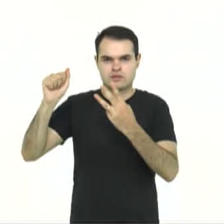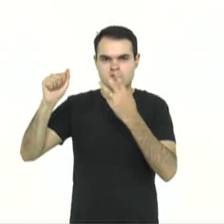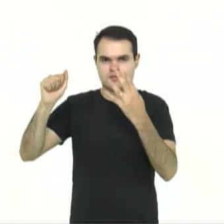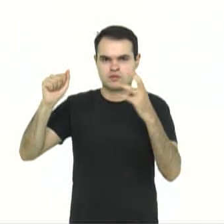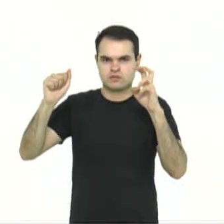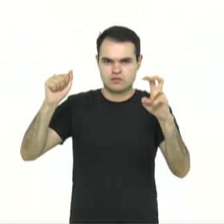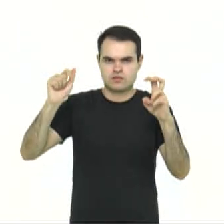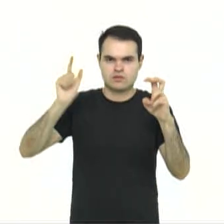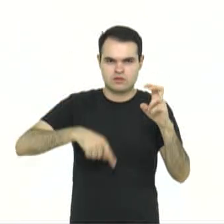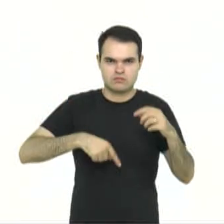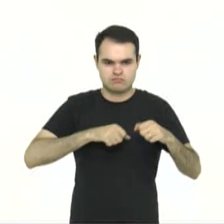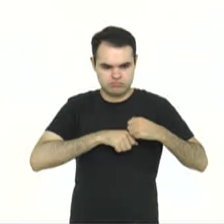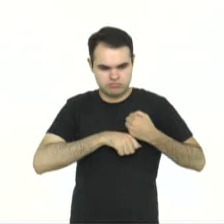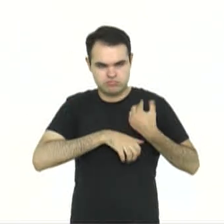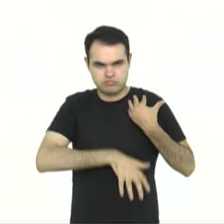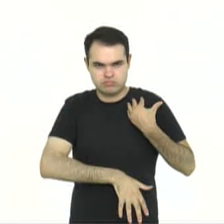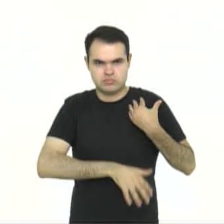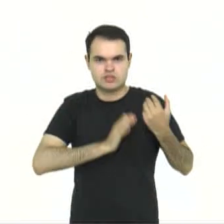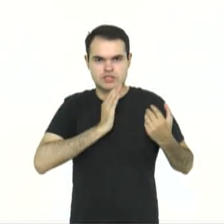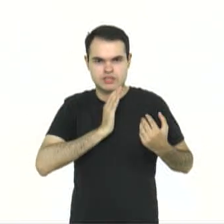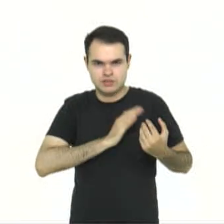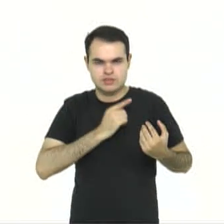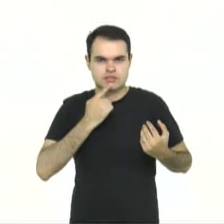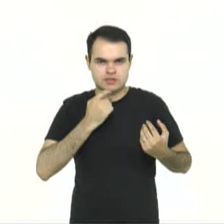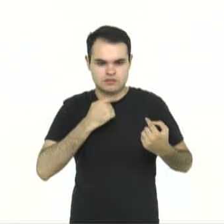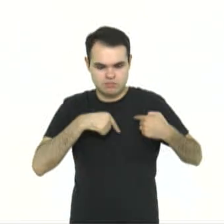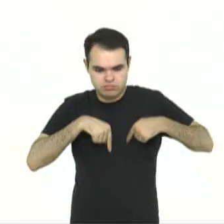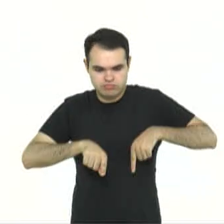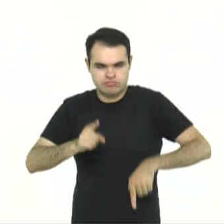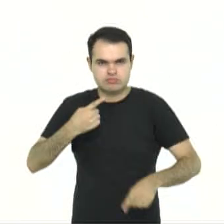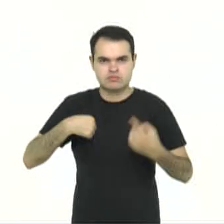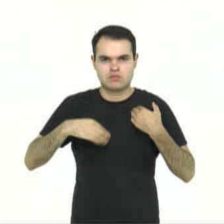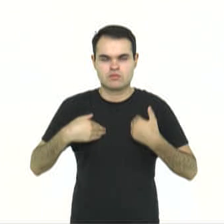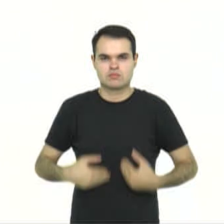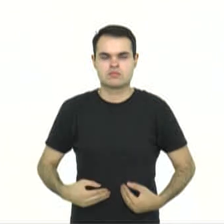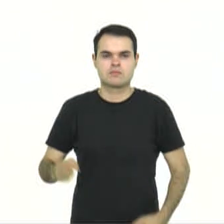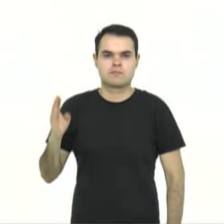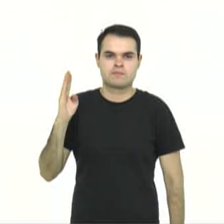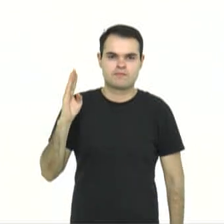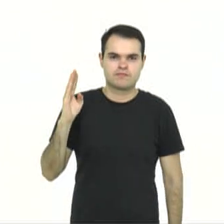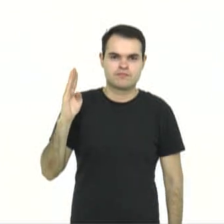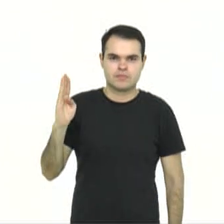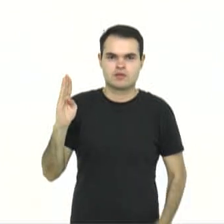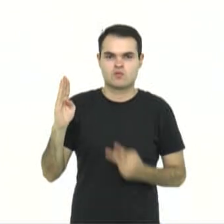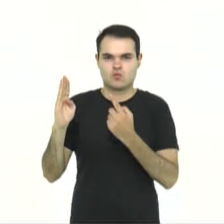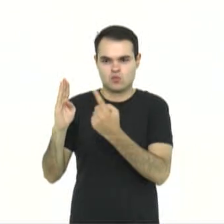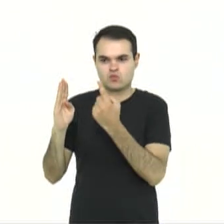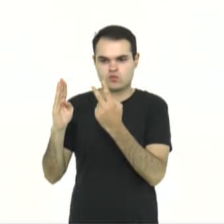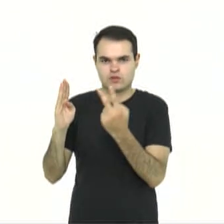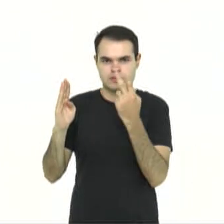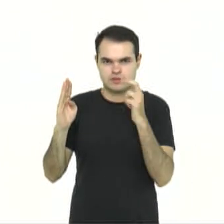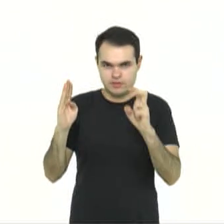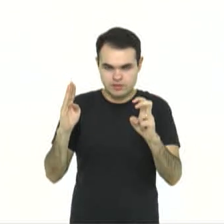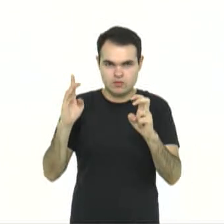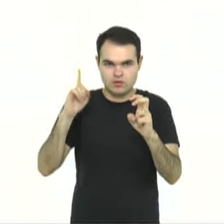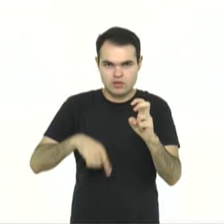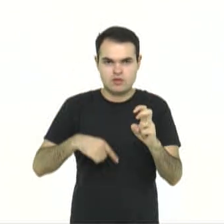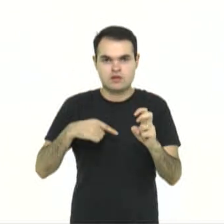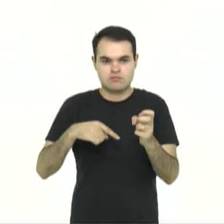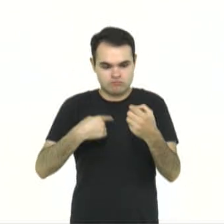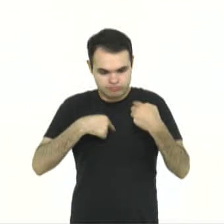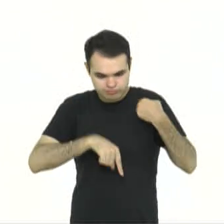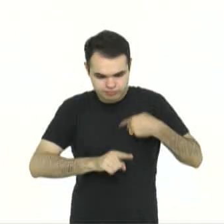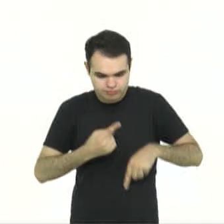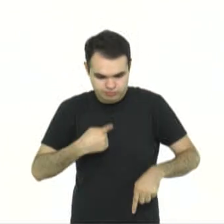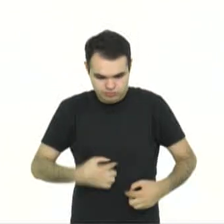5 são artérias que levam o sangue do coração para outras partes do corpo. B, 1, 2 e 5 são veias que trazem o sangue venoso do corpo